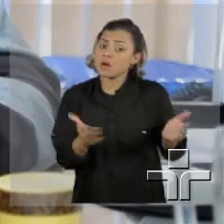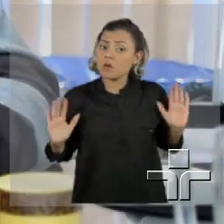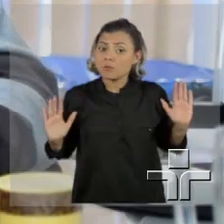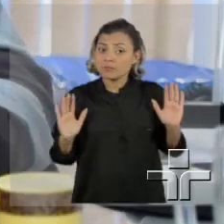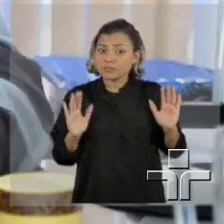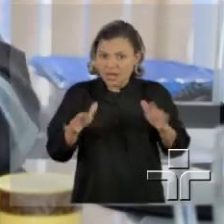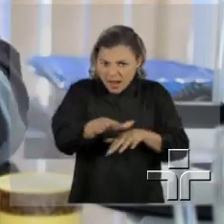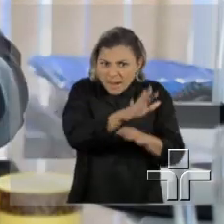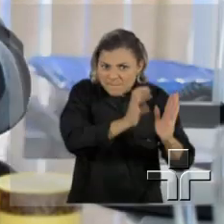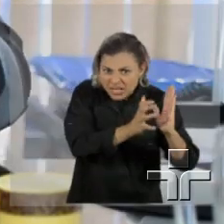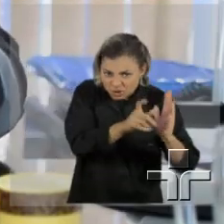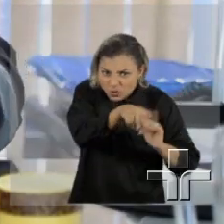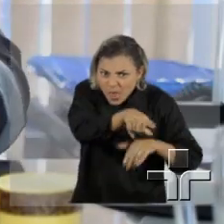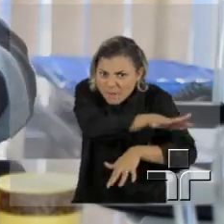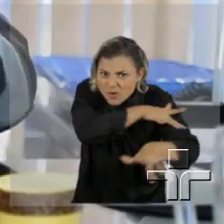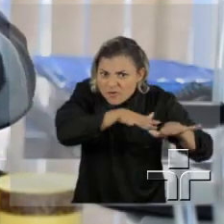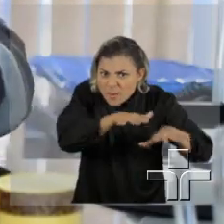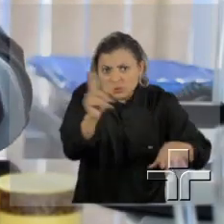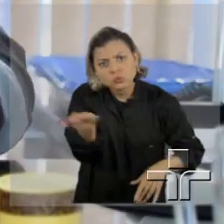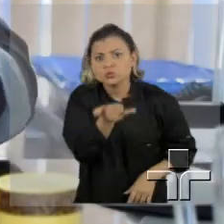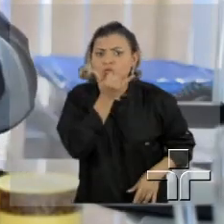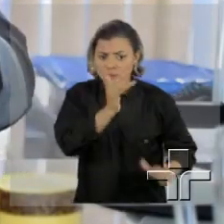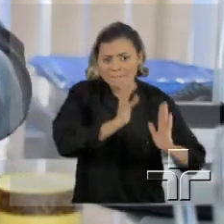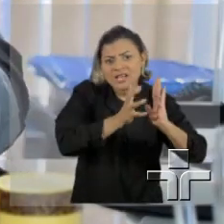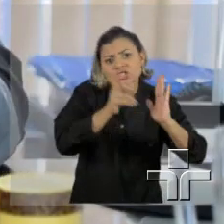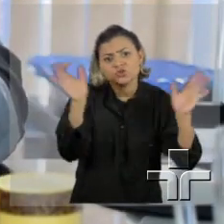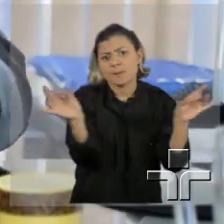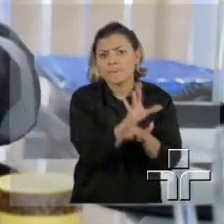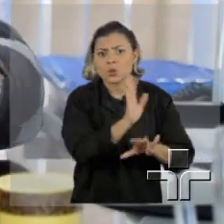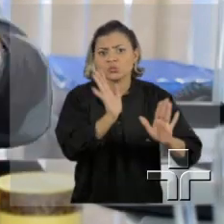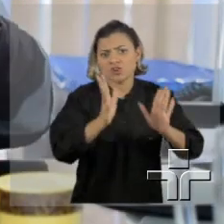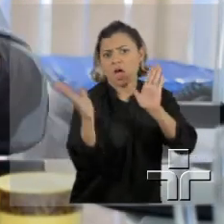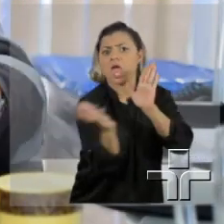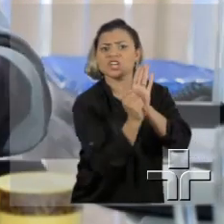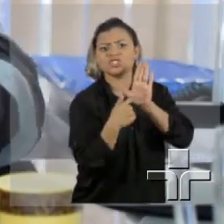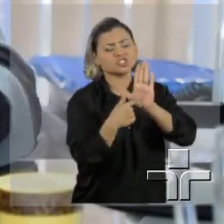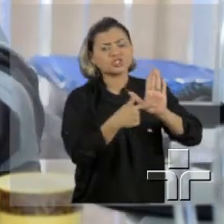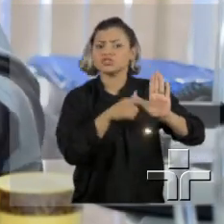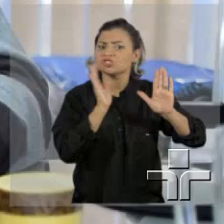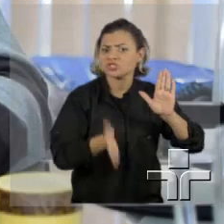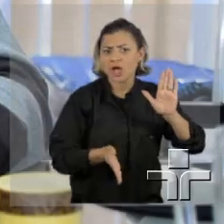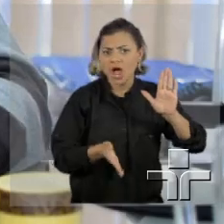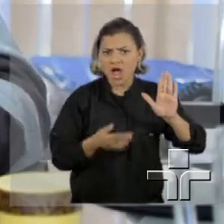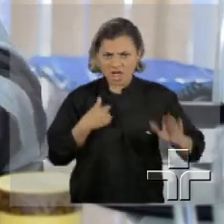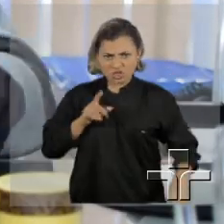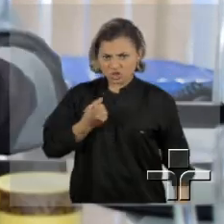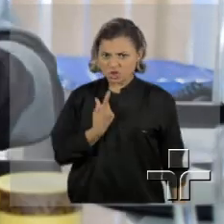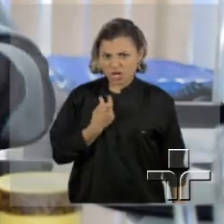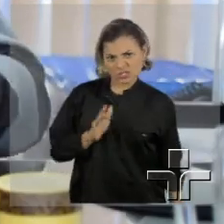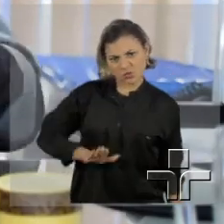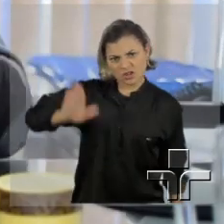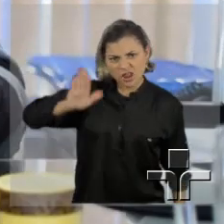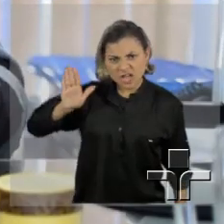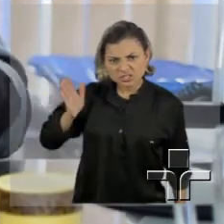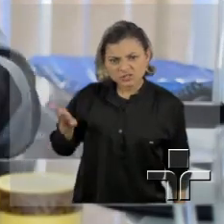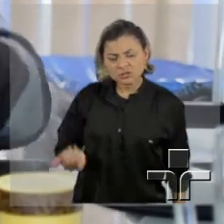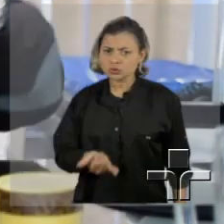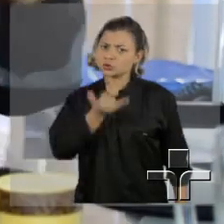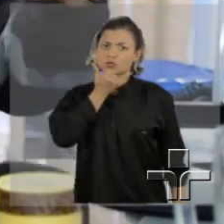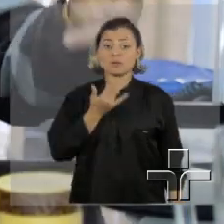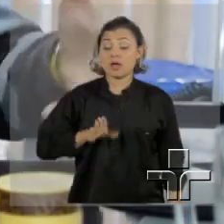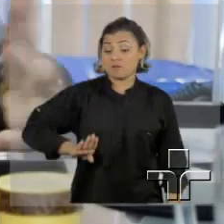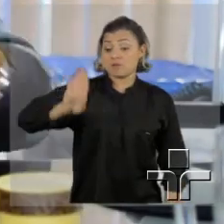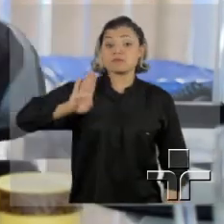partido. O partido está estruturado, está orgânico, está registrado, ninguém se elege individualmente. O que elege um candidato é